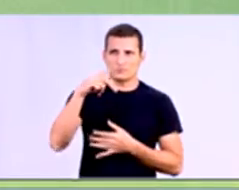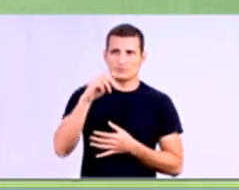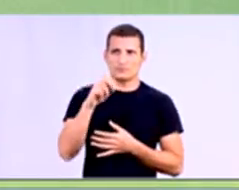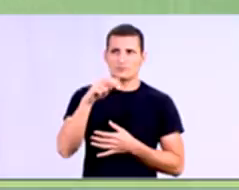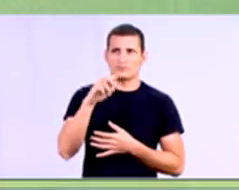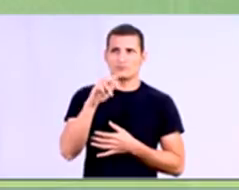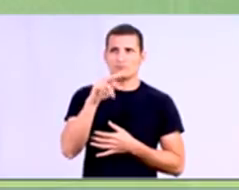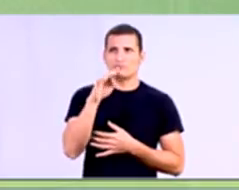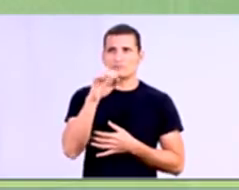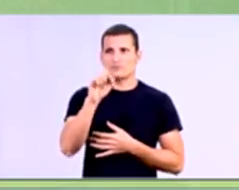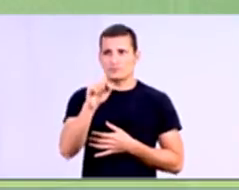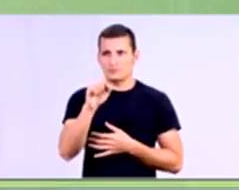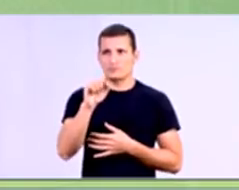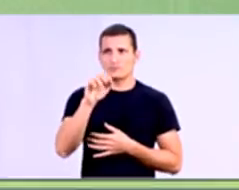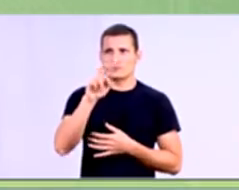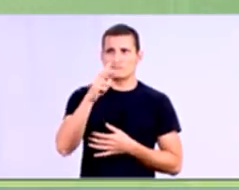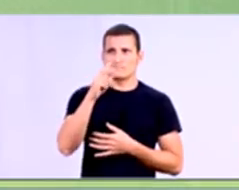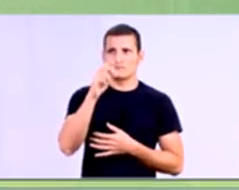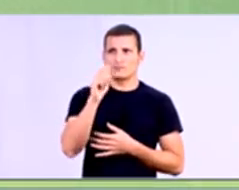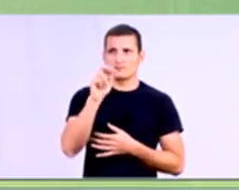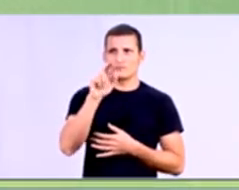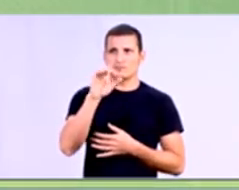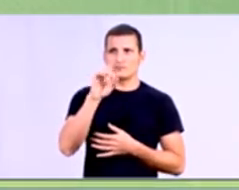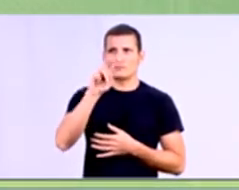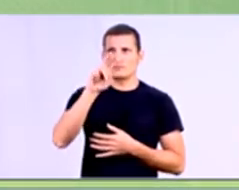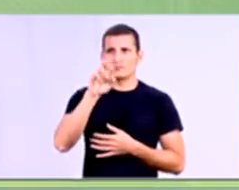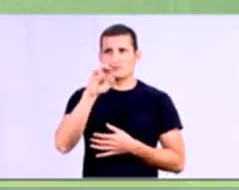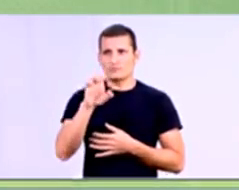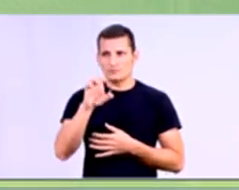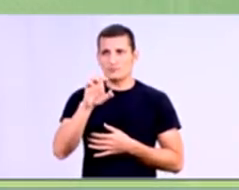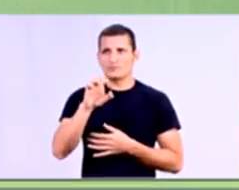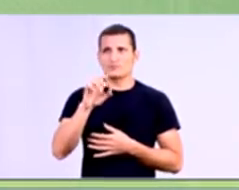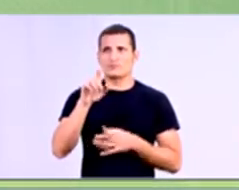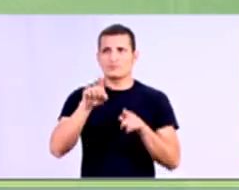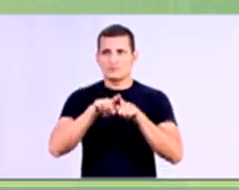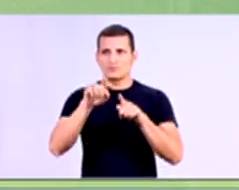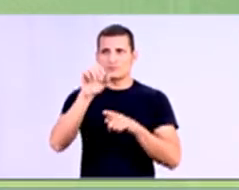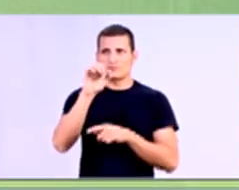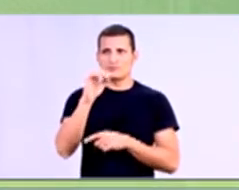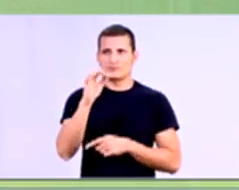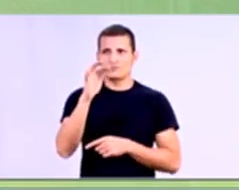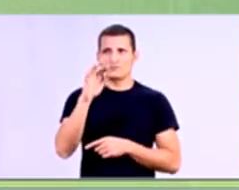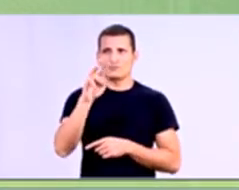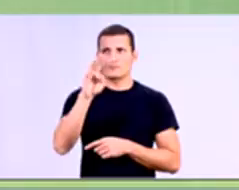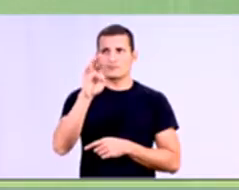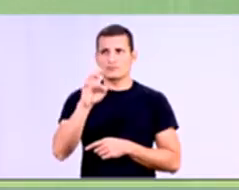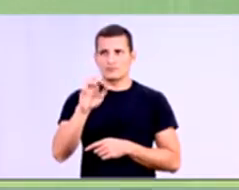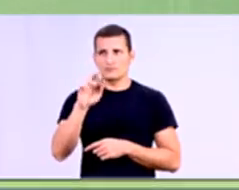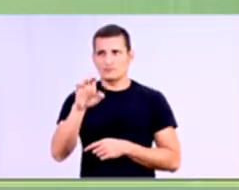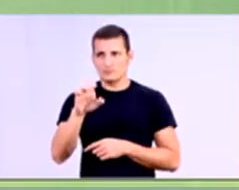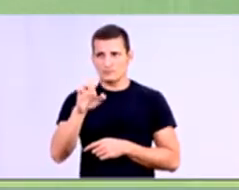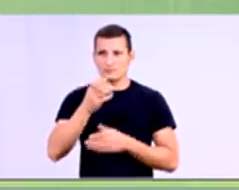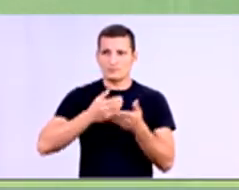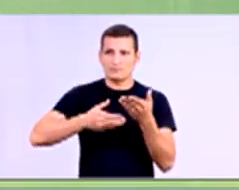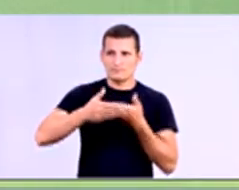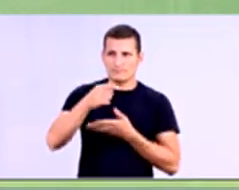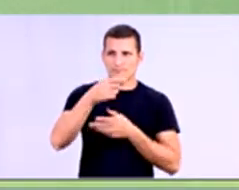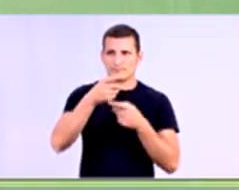componentes de hardware e software e sua interação com esses